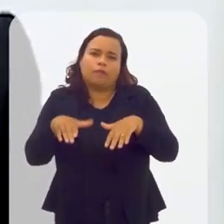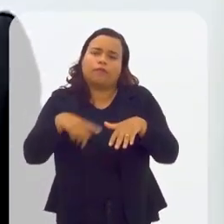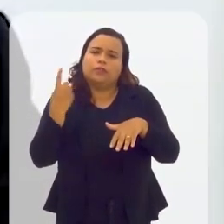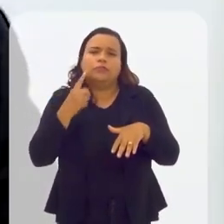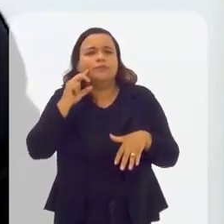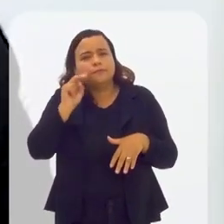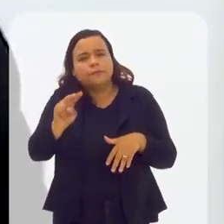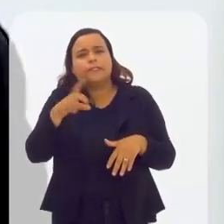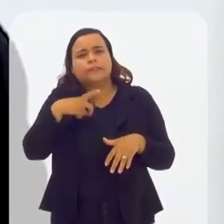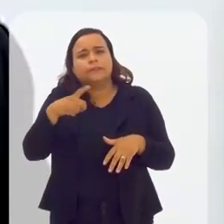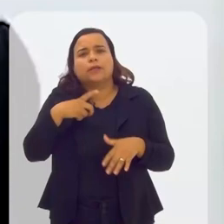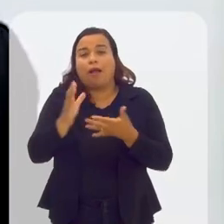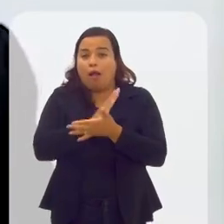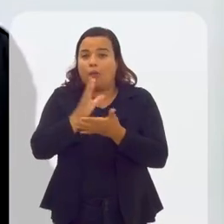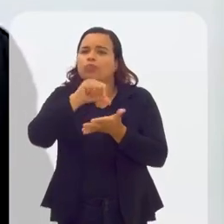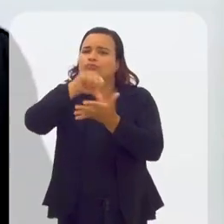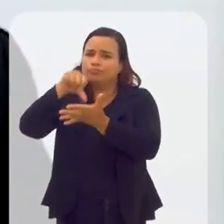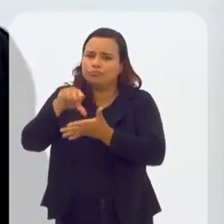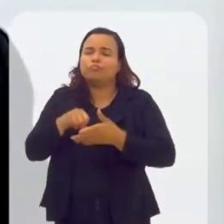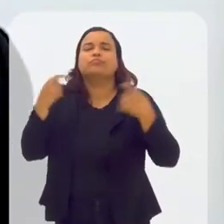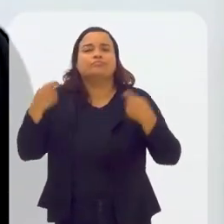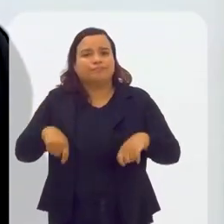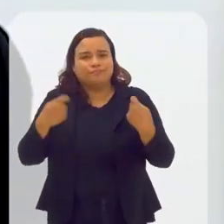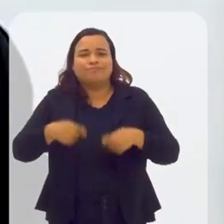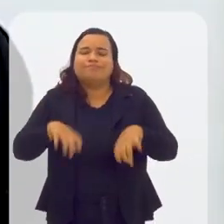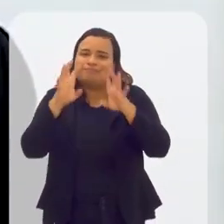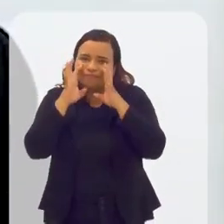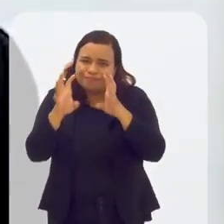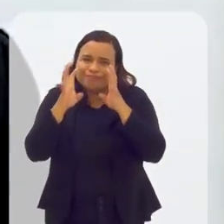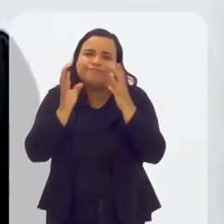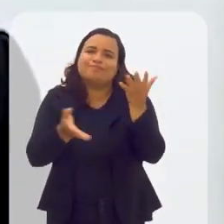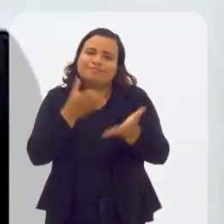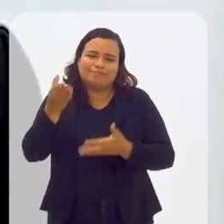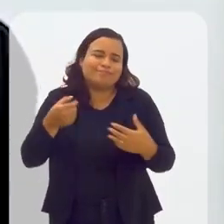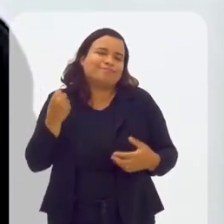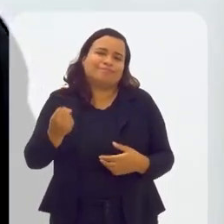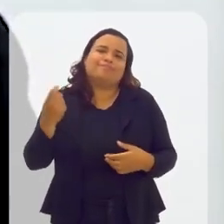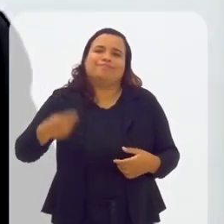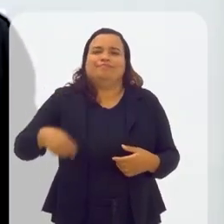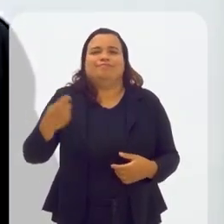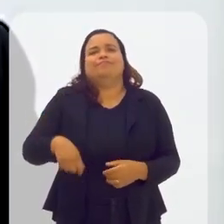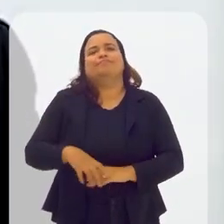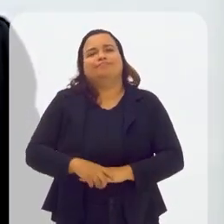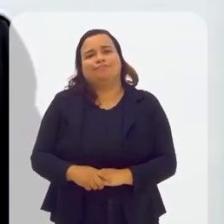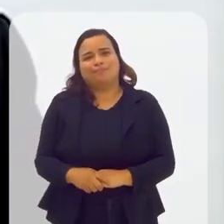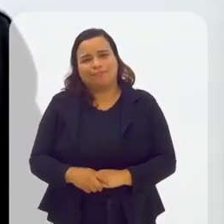talvez a gente tenha alguns eixos que precisam ser muito bem cuidados, tá?